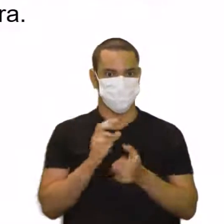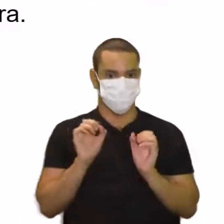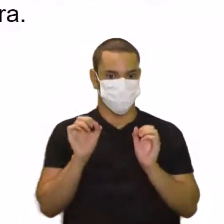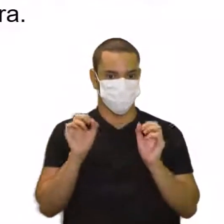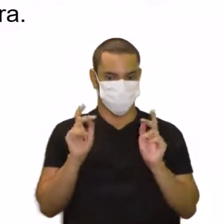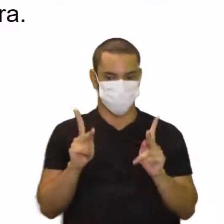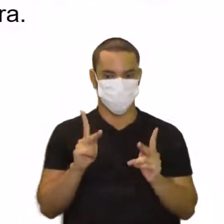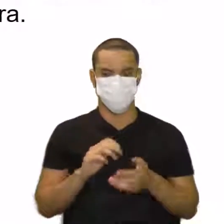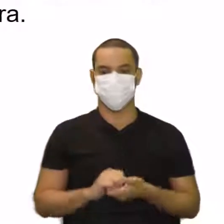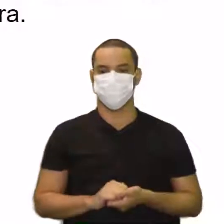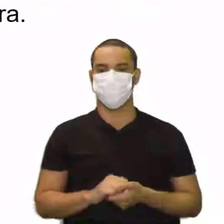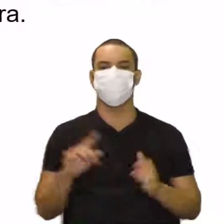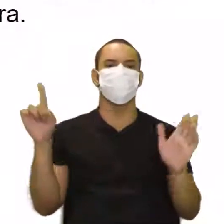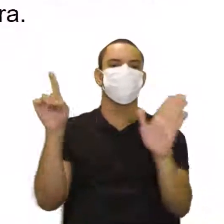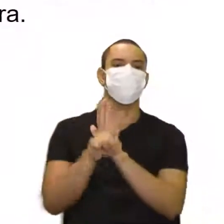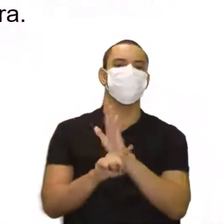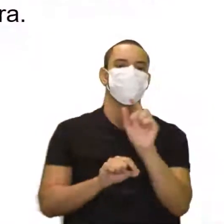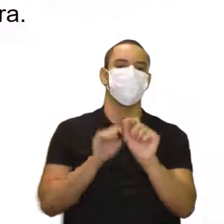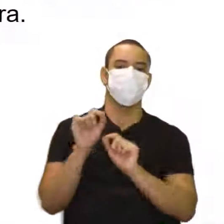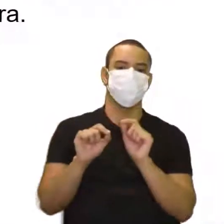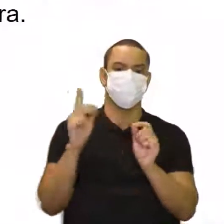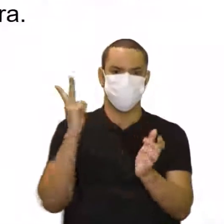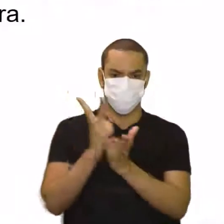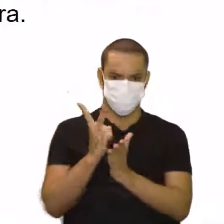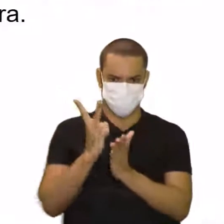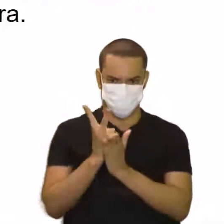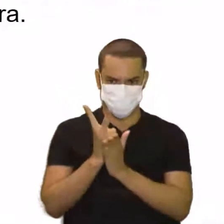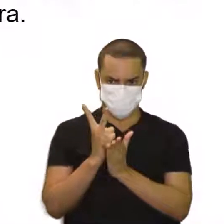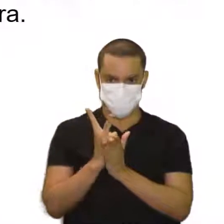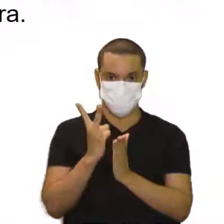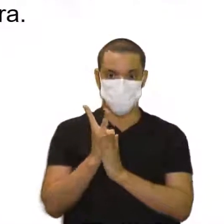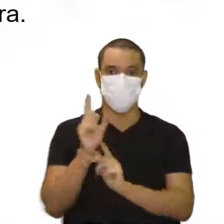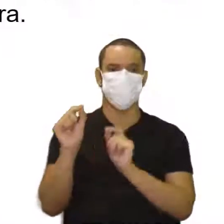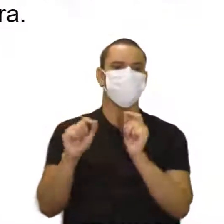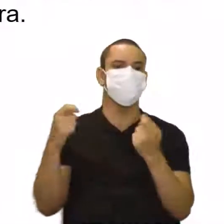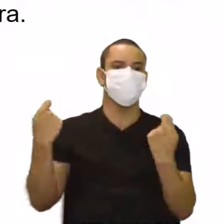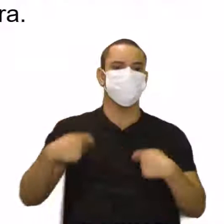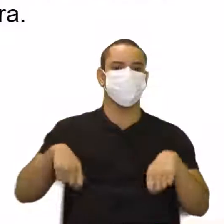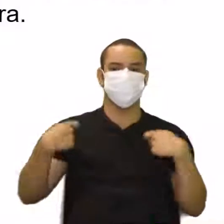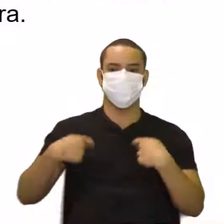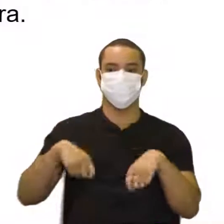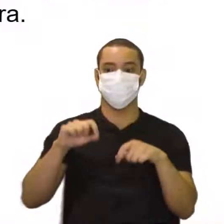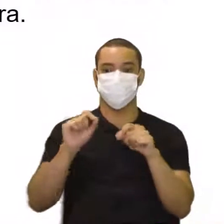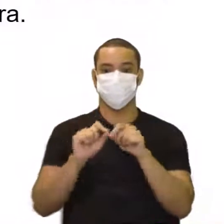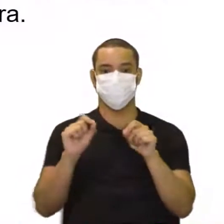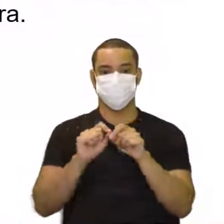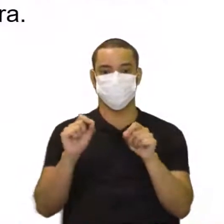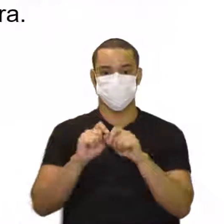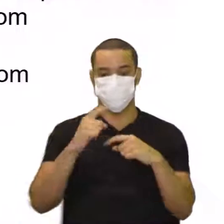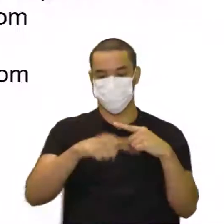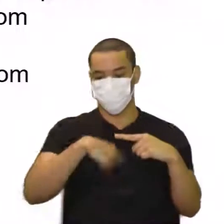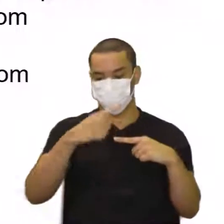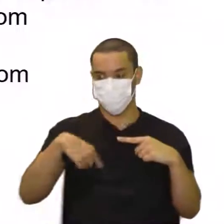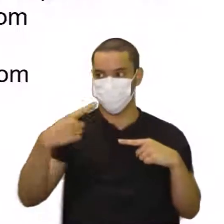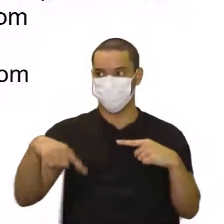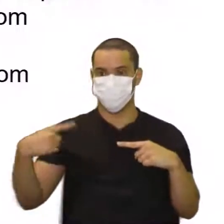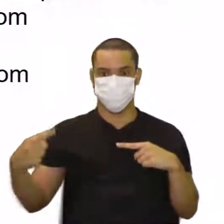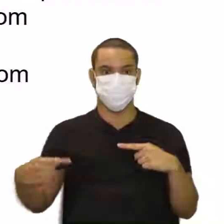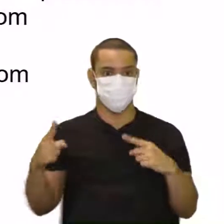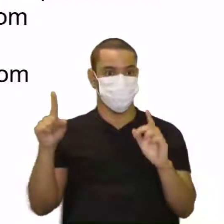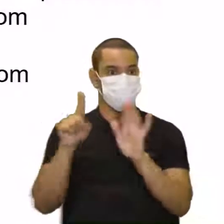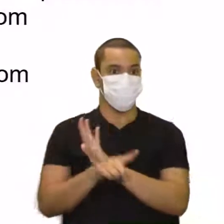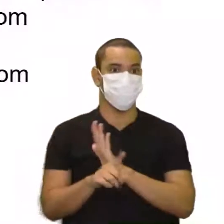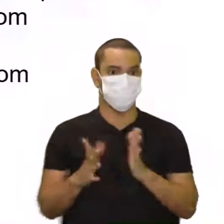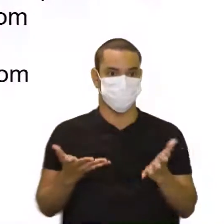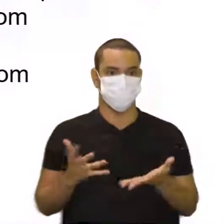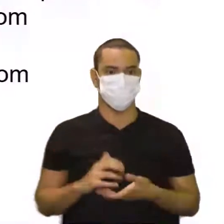pergunta o seguinte, para eu ter essa mesma corrente nesse sentido, o que eu posso fazer com essa bobina aqui? É o que ele está perguntando,